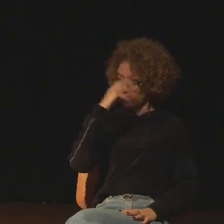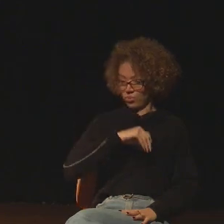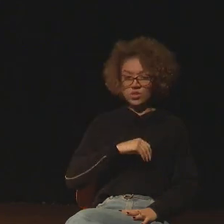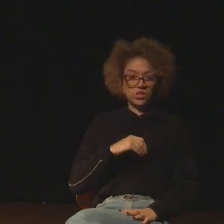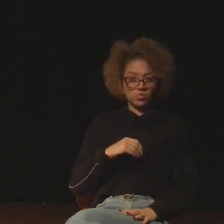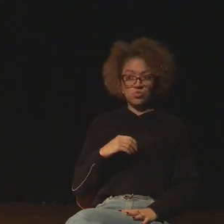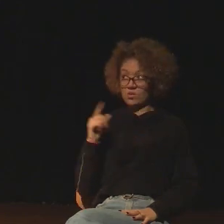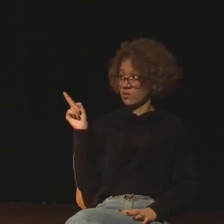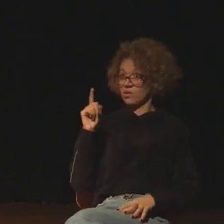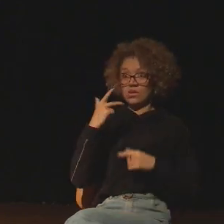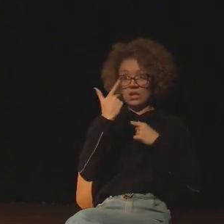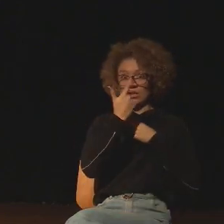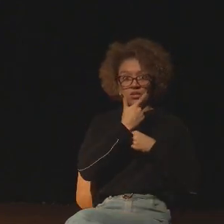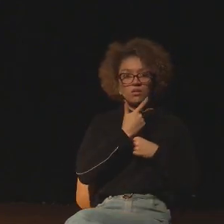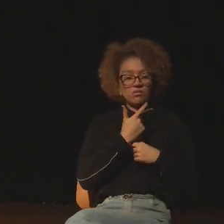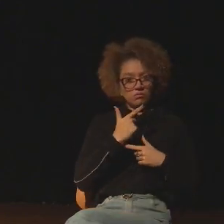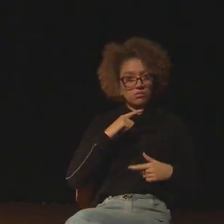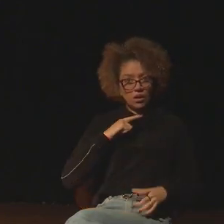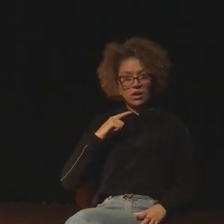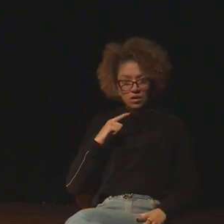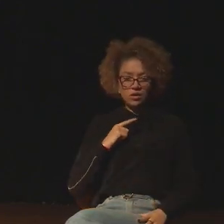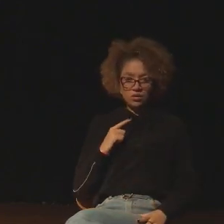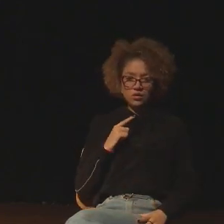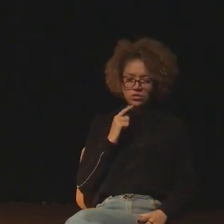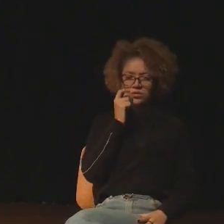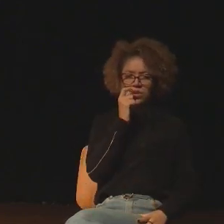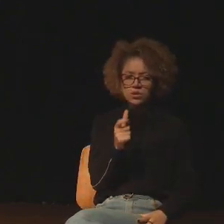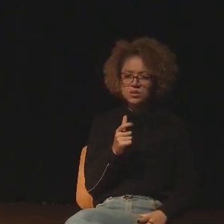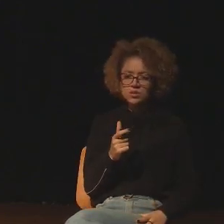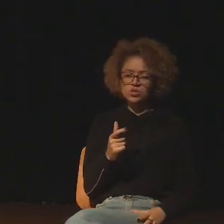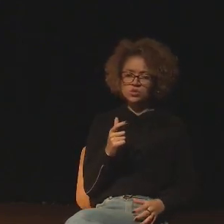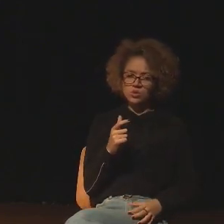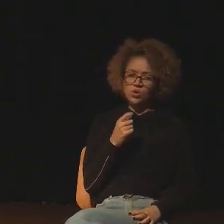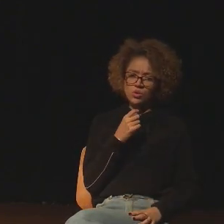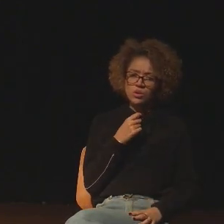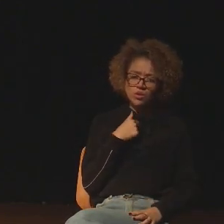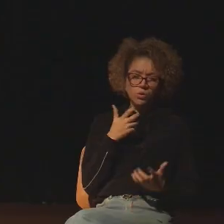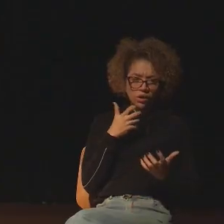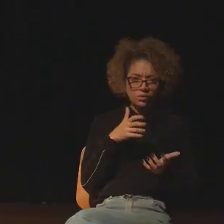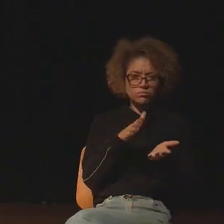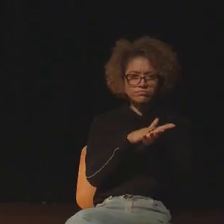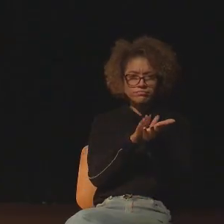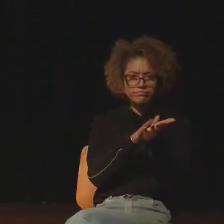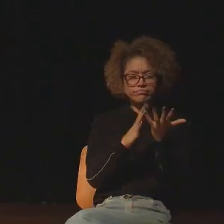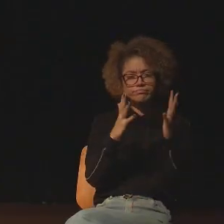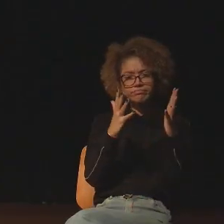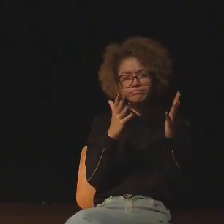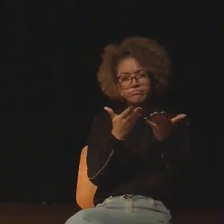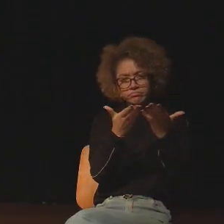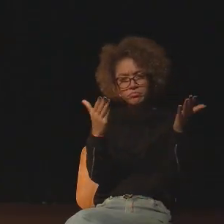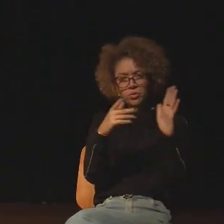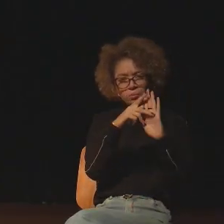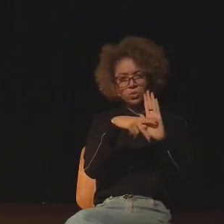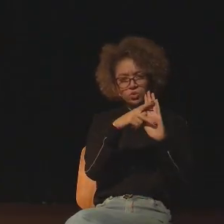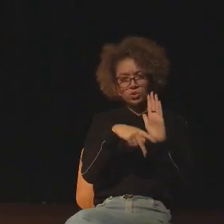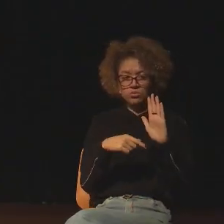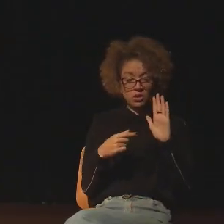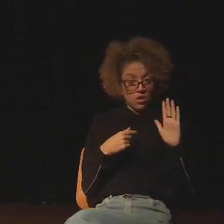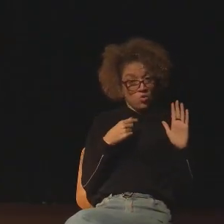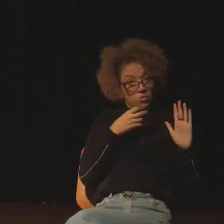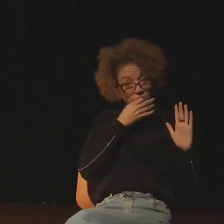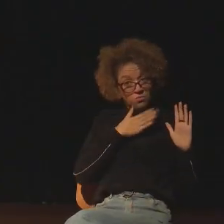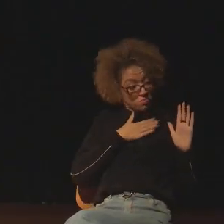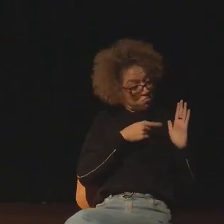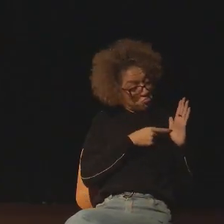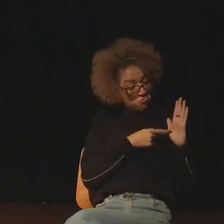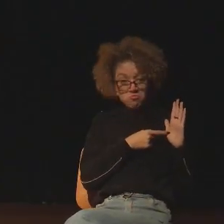documentado, isso é muito interessante. Então, gostaria de parabenizar a iniciativa de vocês. O projeto eu achei muito legal,